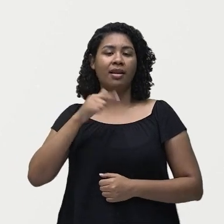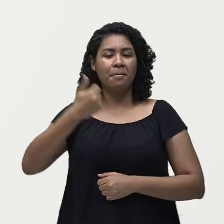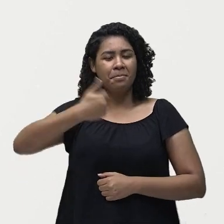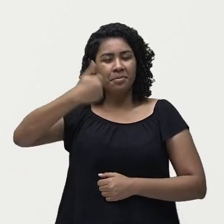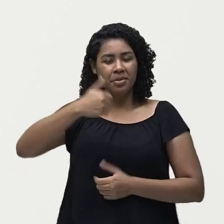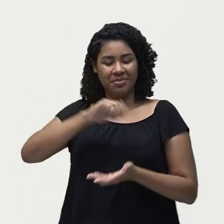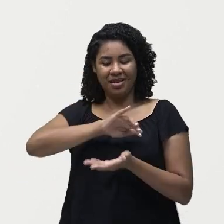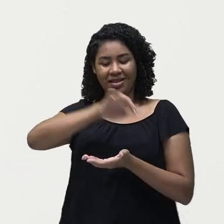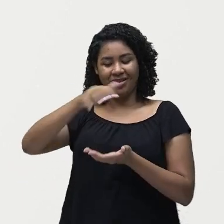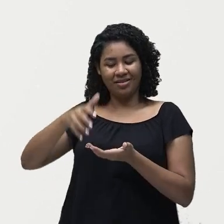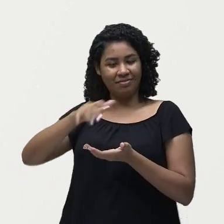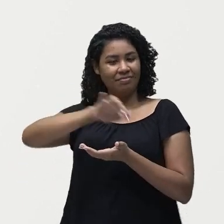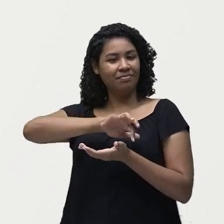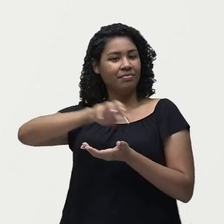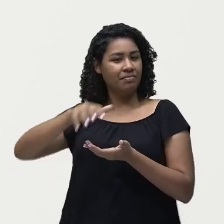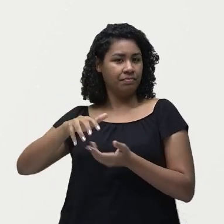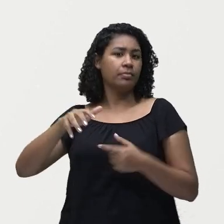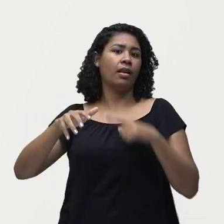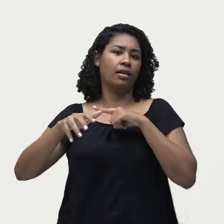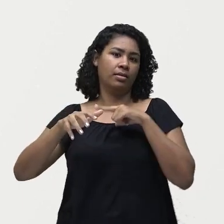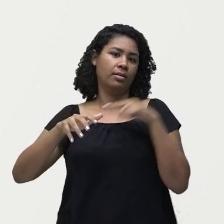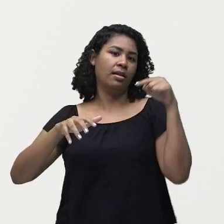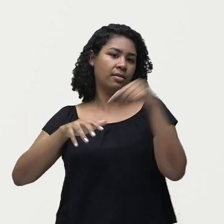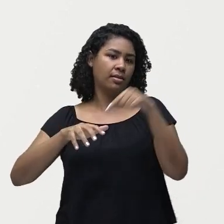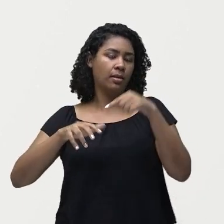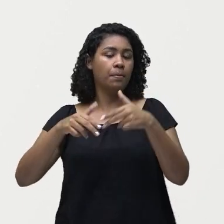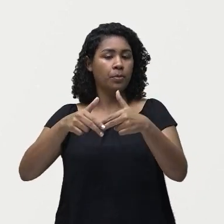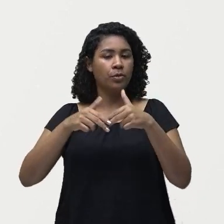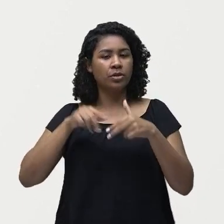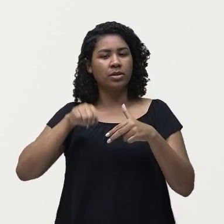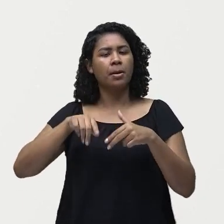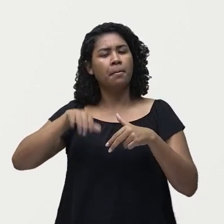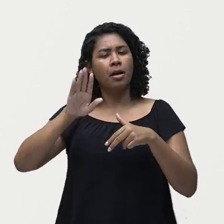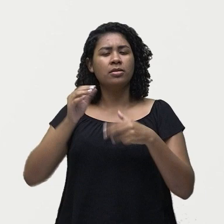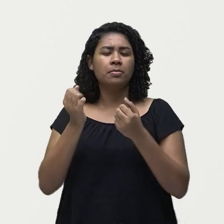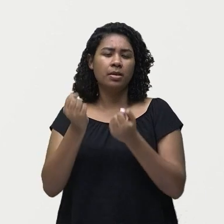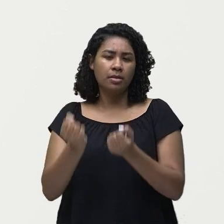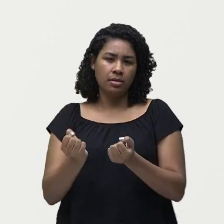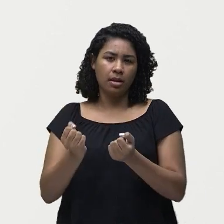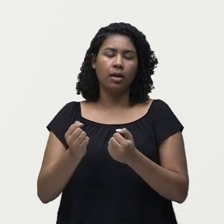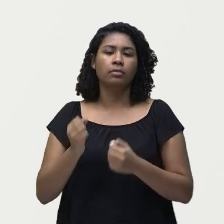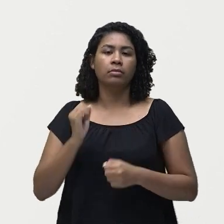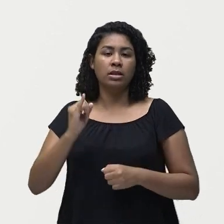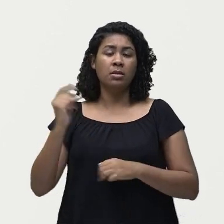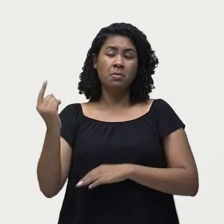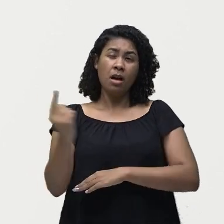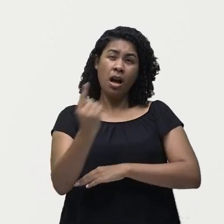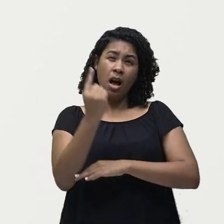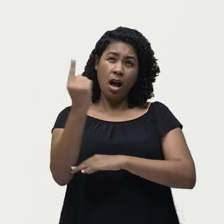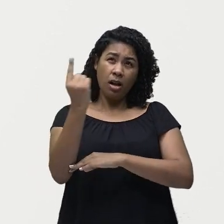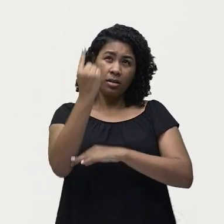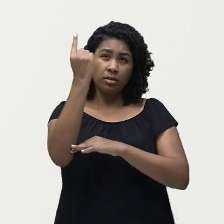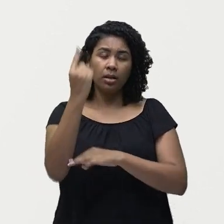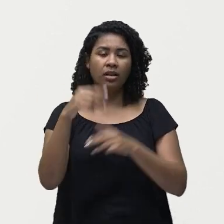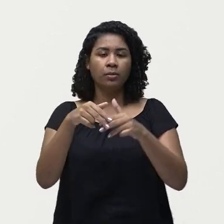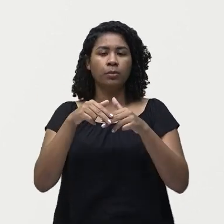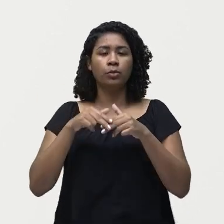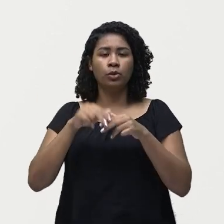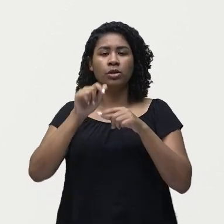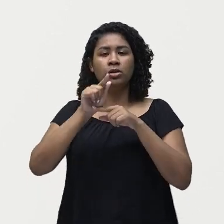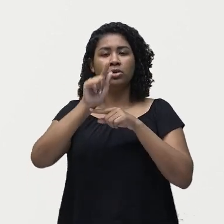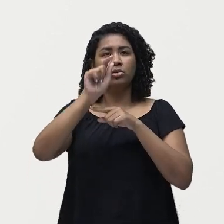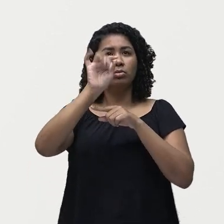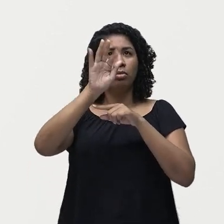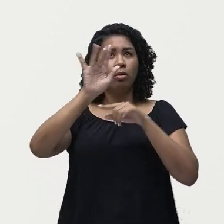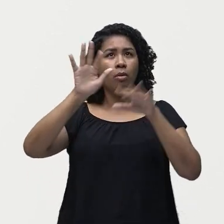primeira camada. Por isso é que ela se torna mais densa, né? Então, quanto maior a altitude, mais os gases ficam espalhados. Mas